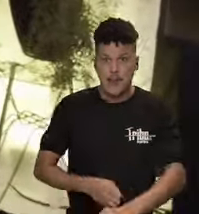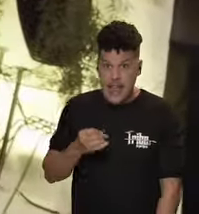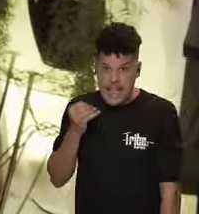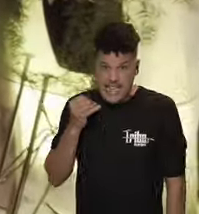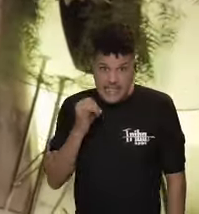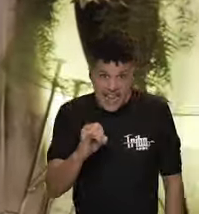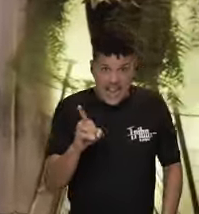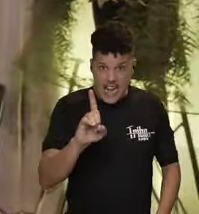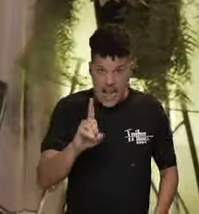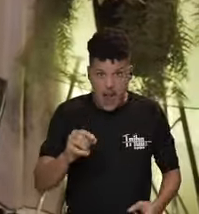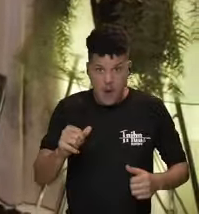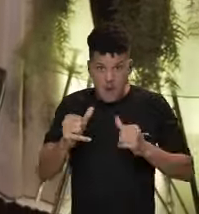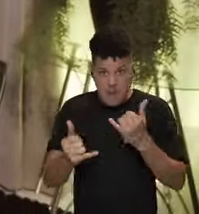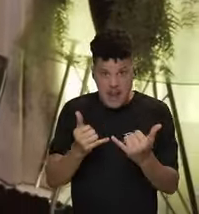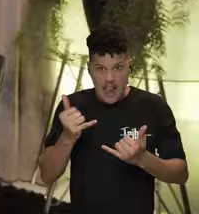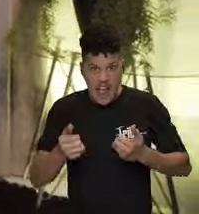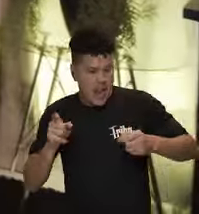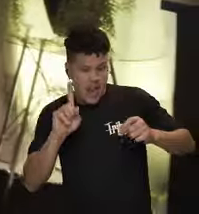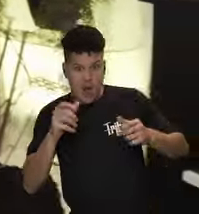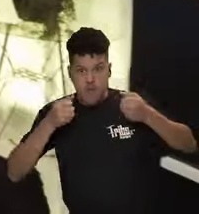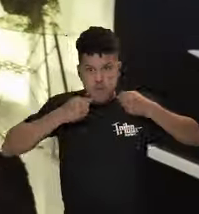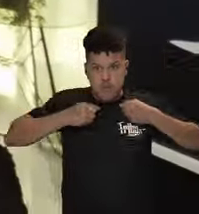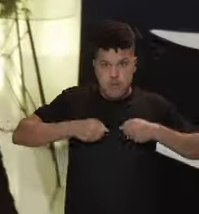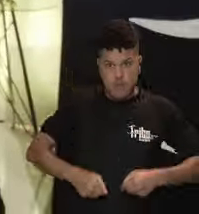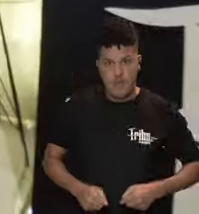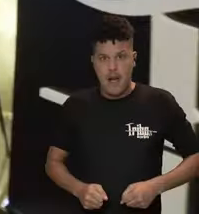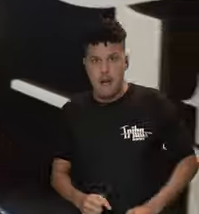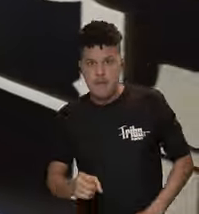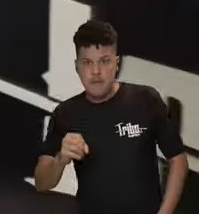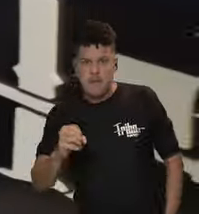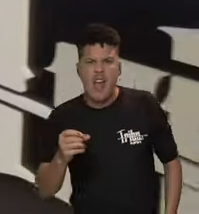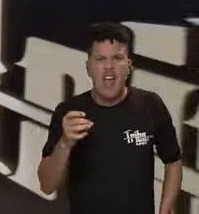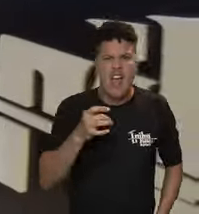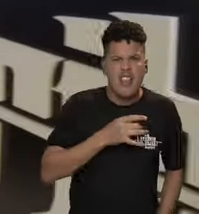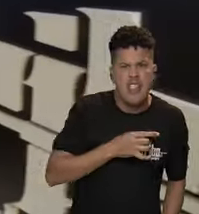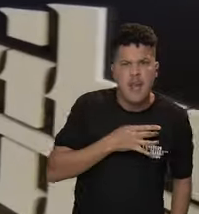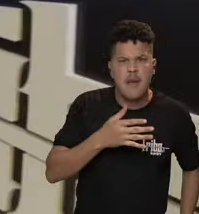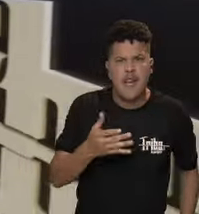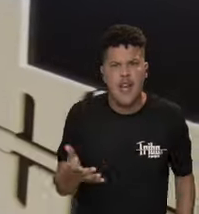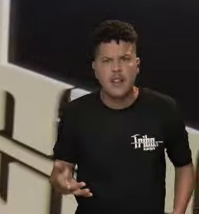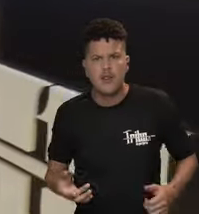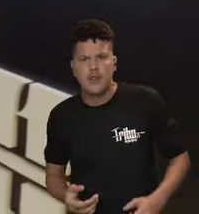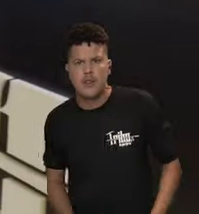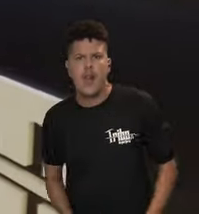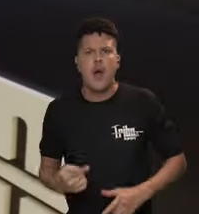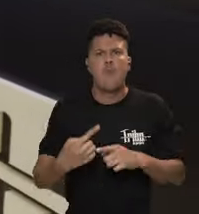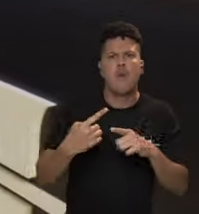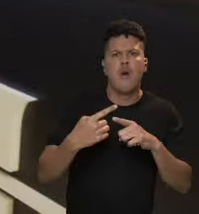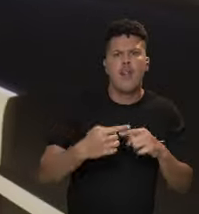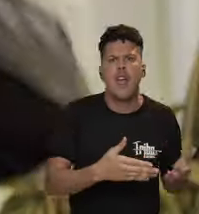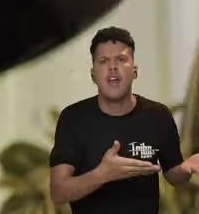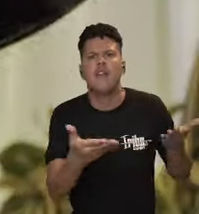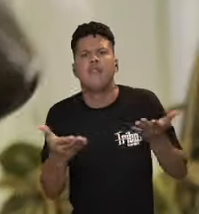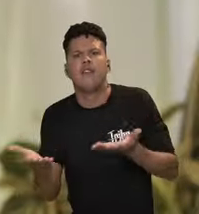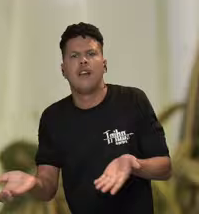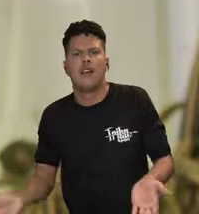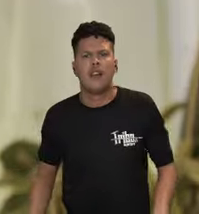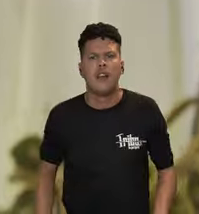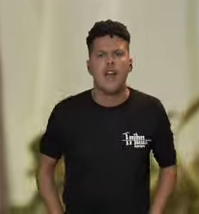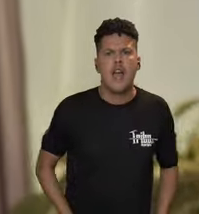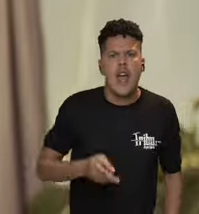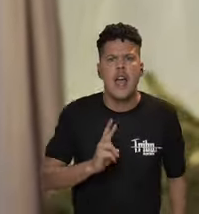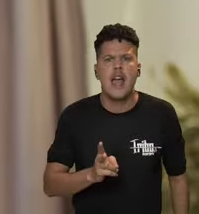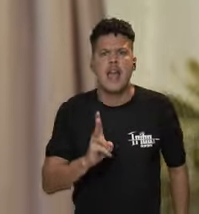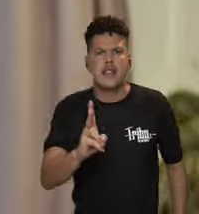for jogar, nem veste a peito. Nem veste a peito. Tá com medo? Então, por que veio? É sempre